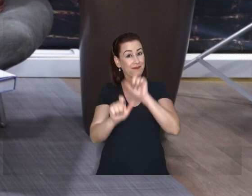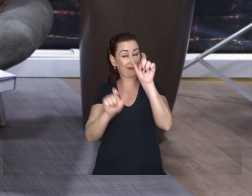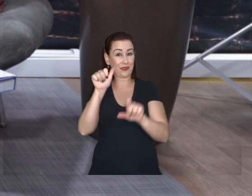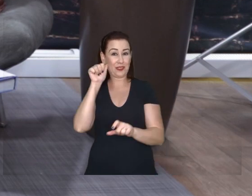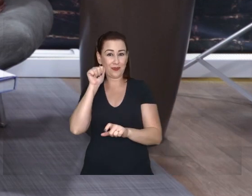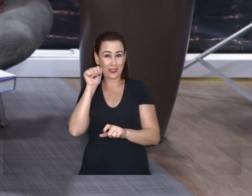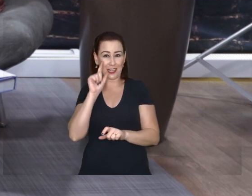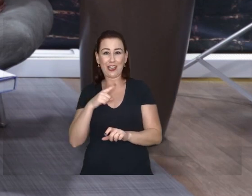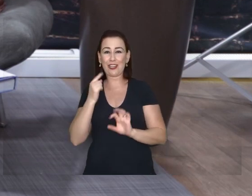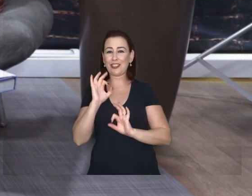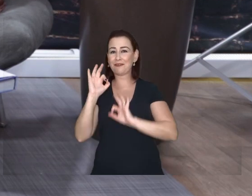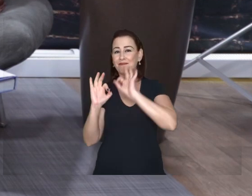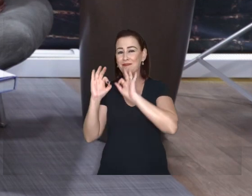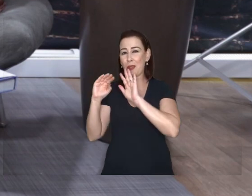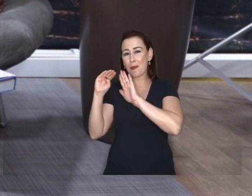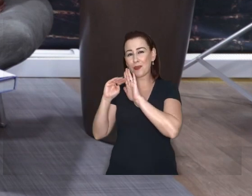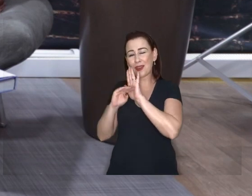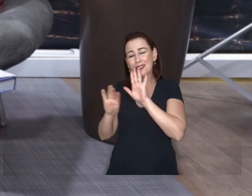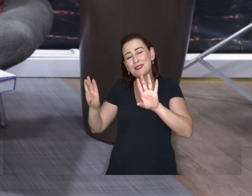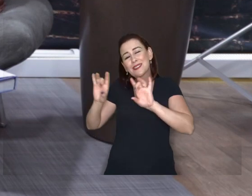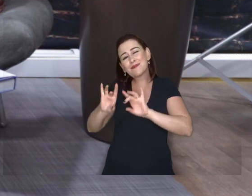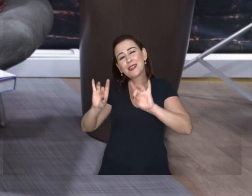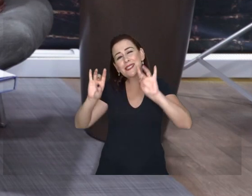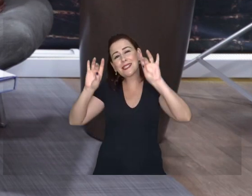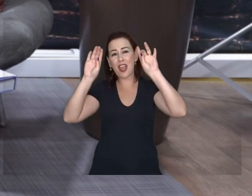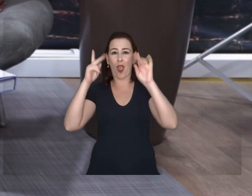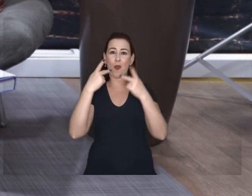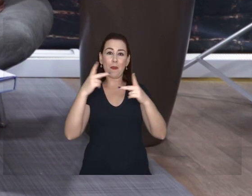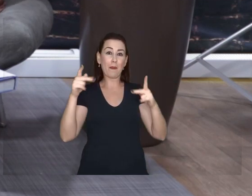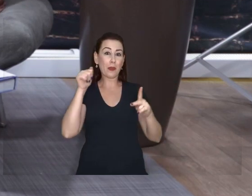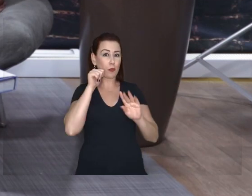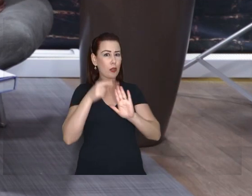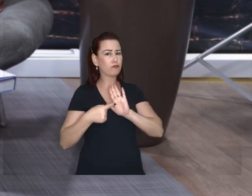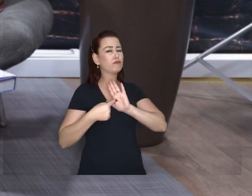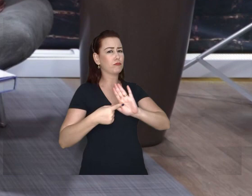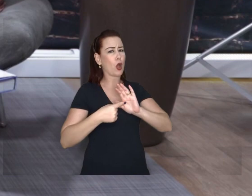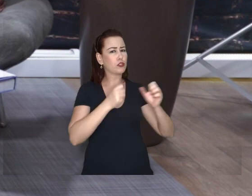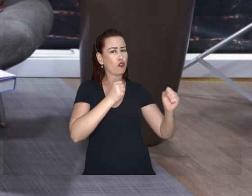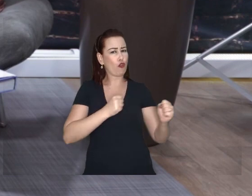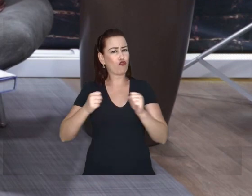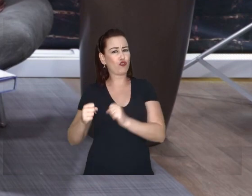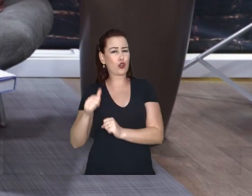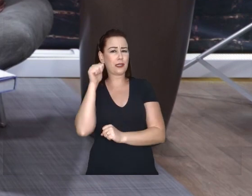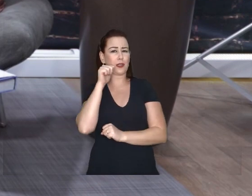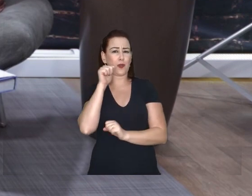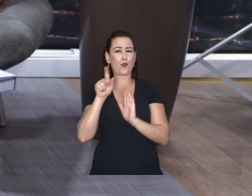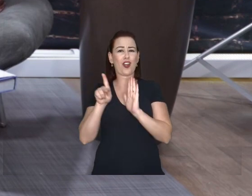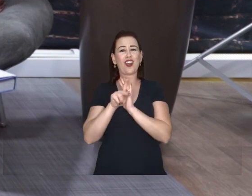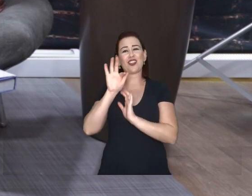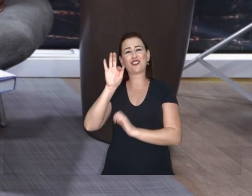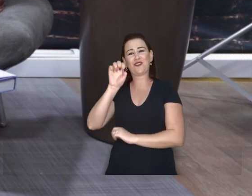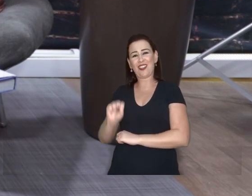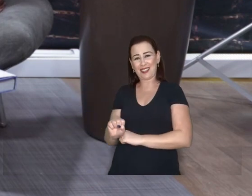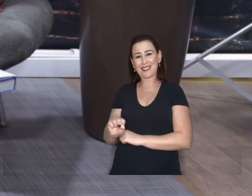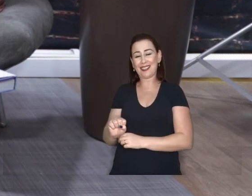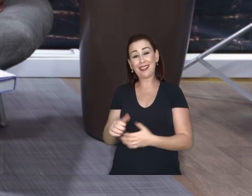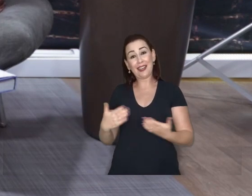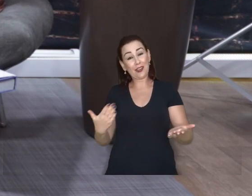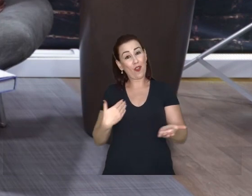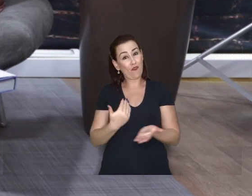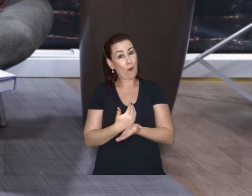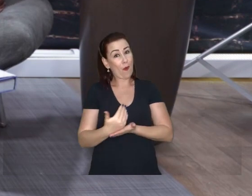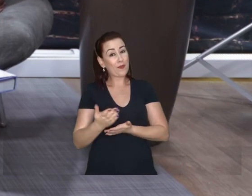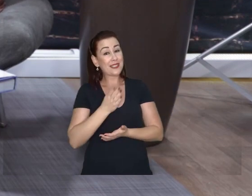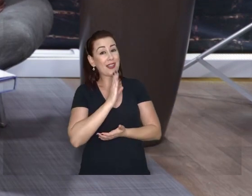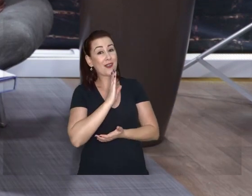feirenses. Preparamos uma programação só com produções que destacam a força da mulher feirense. Por isso, vamos começar